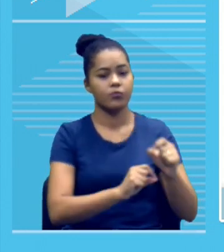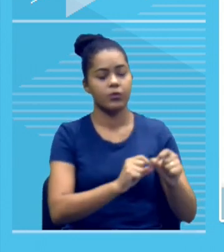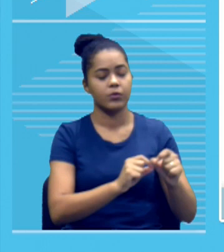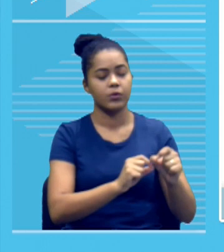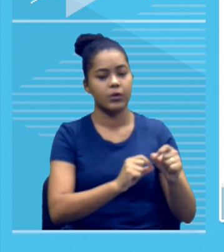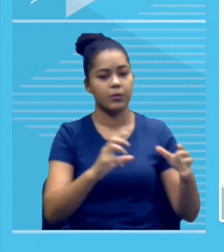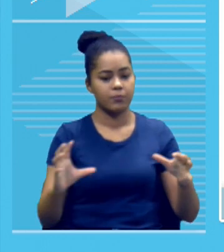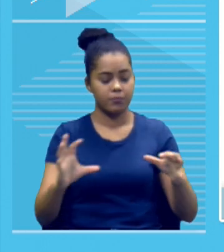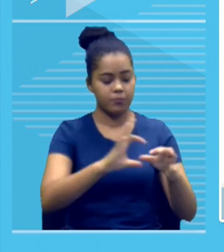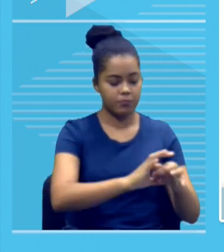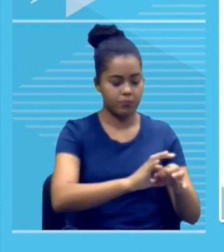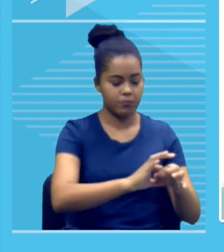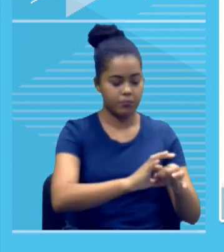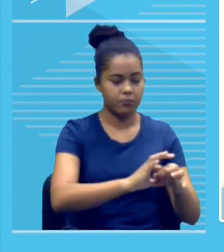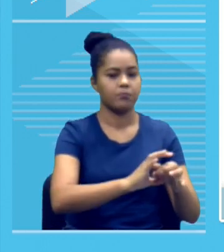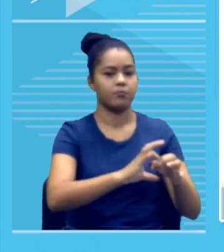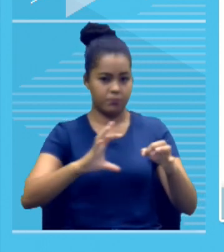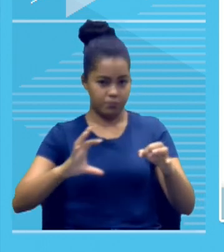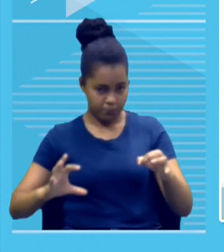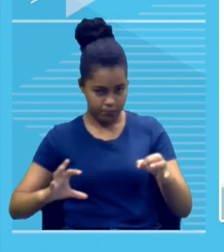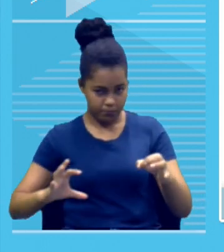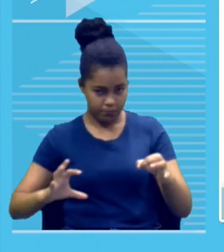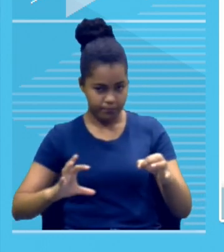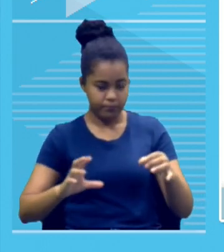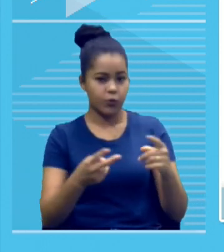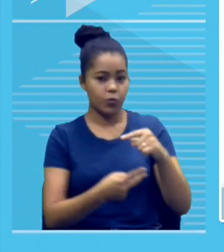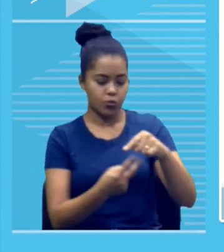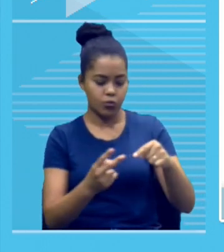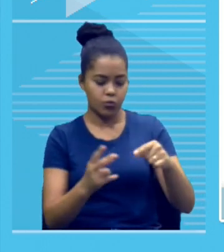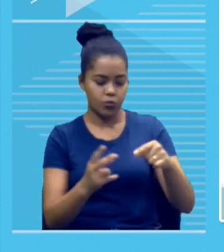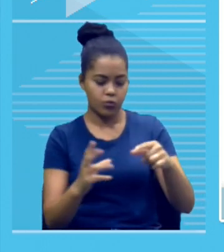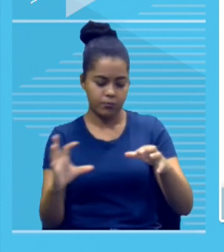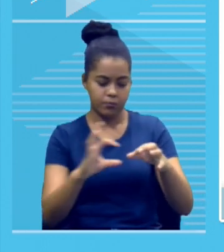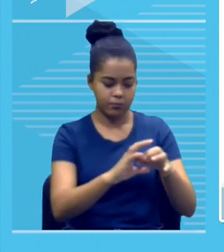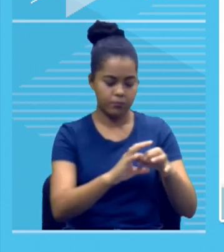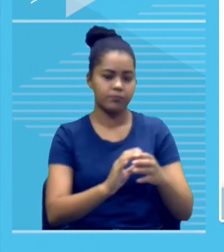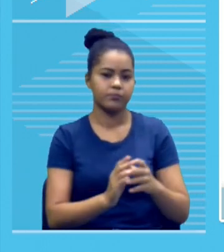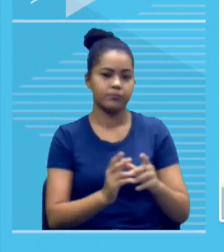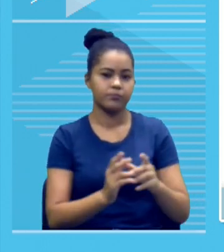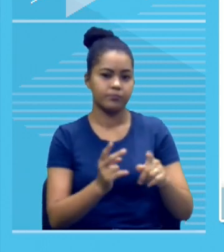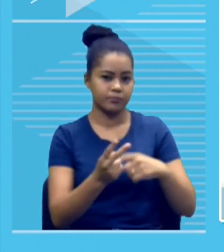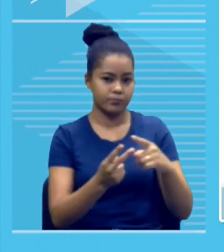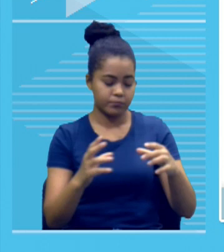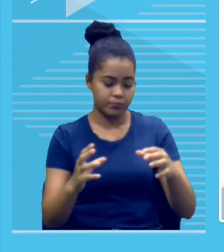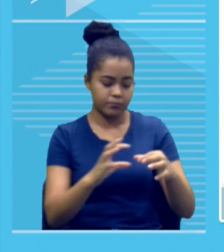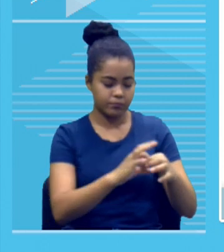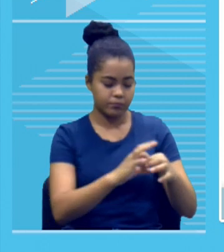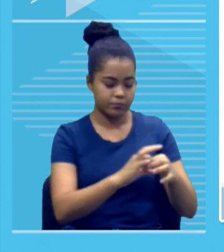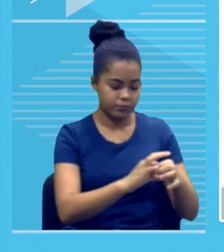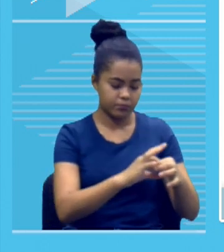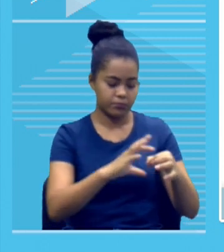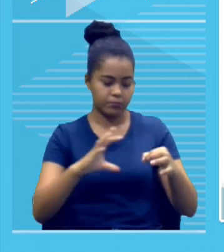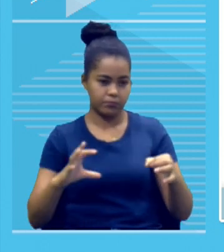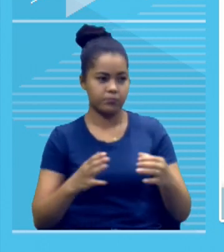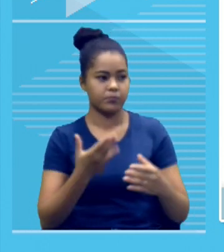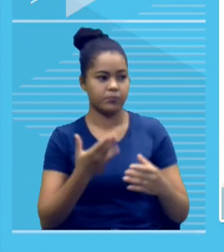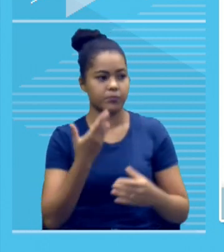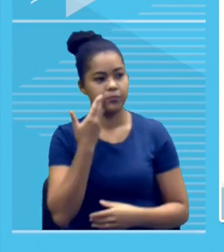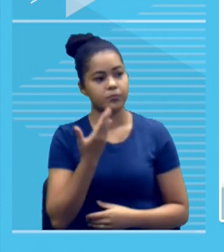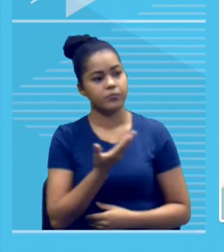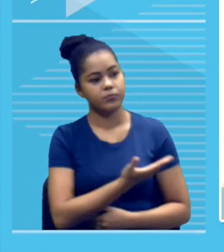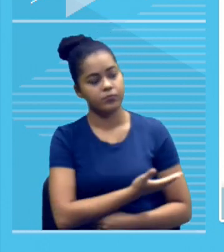né? O que é que vai acontecer aqui, pessoal? Olha, esse hidrogênio que está em azul vai se juntar com o